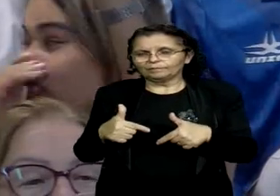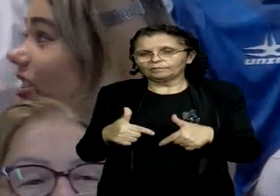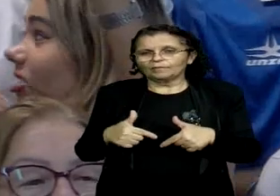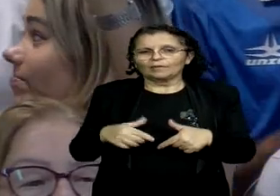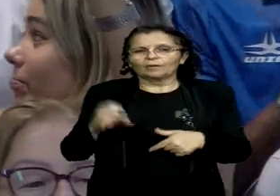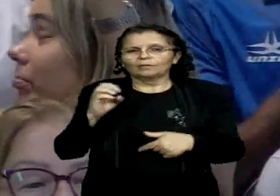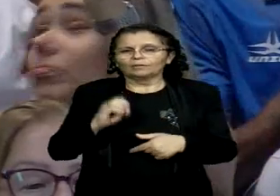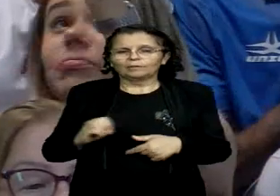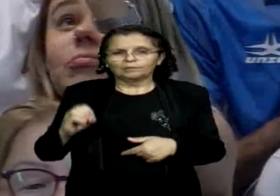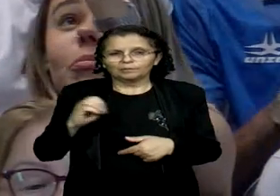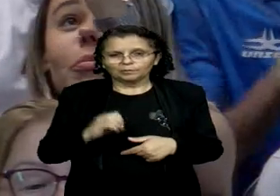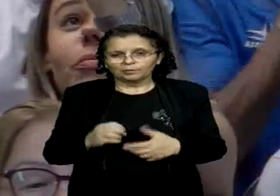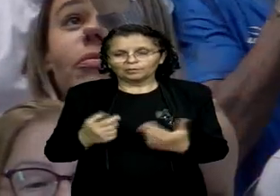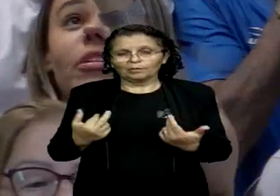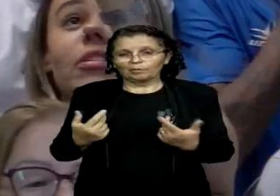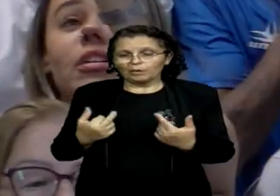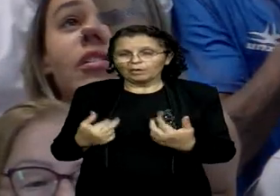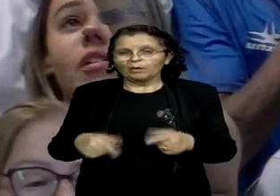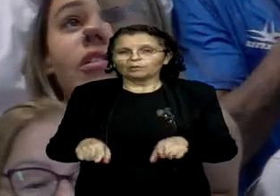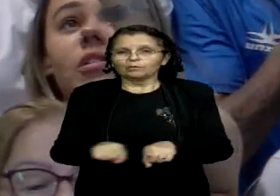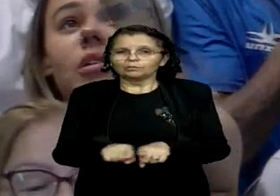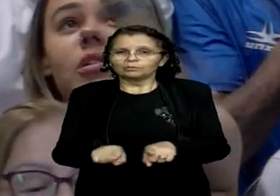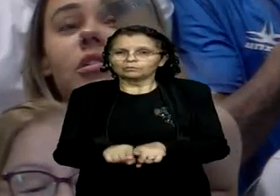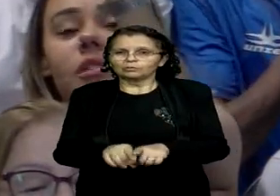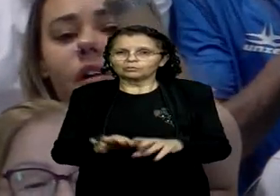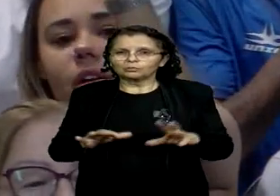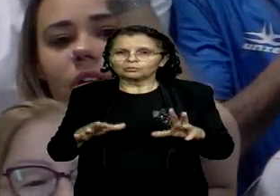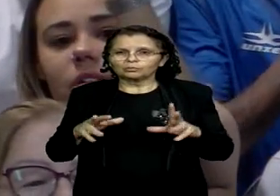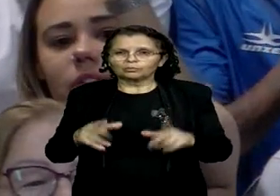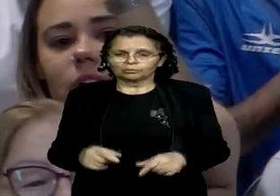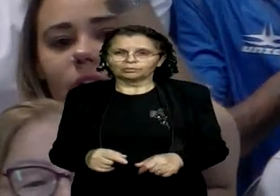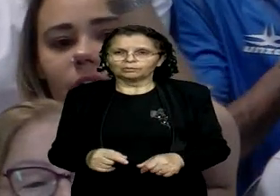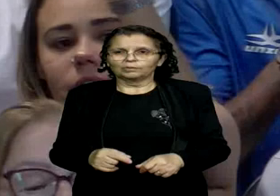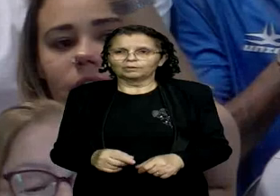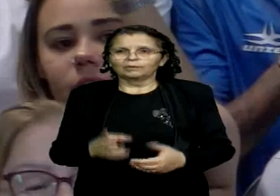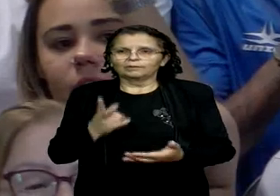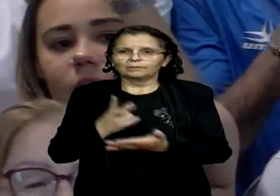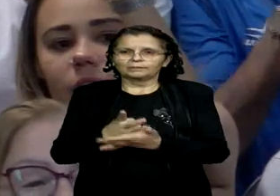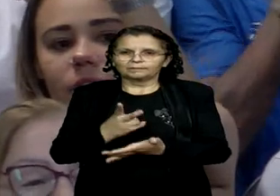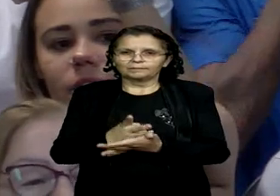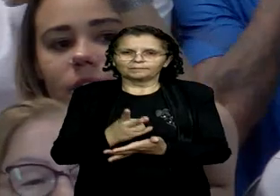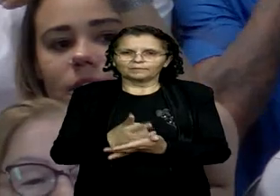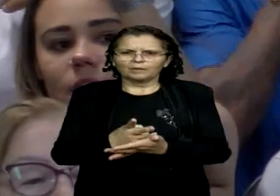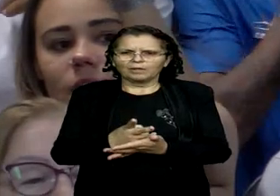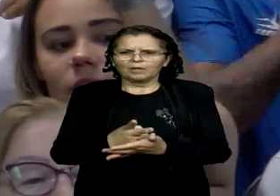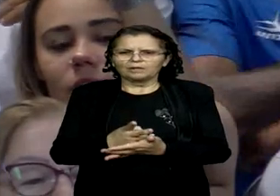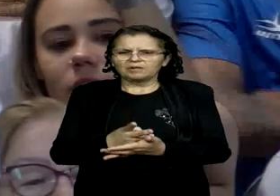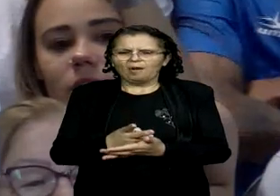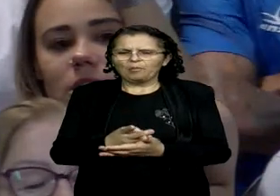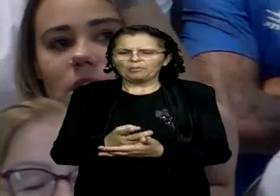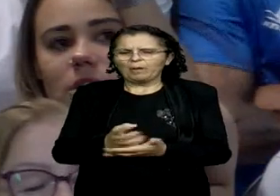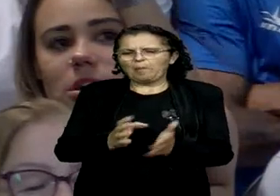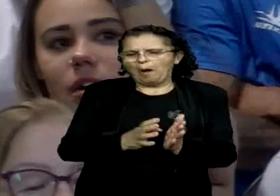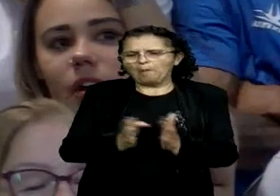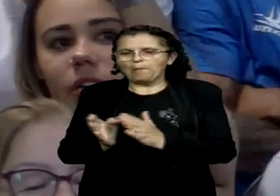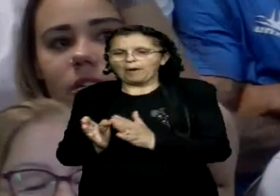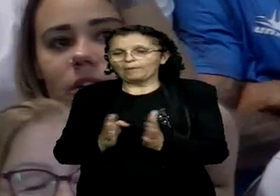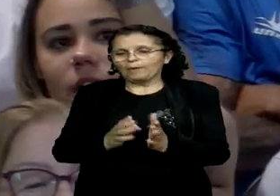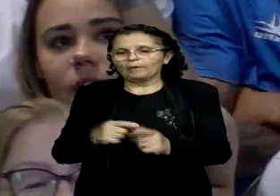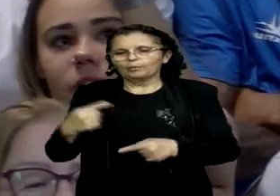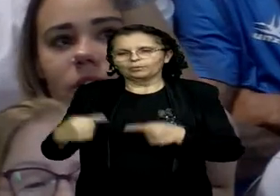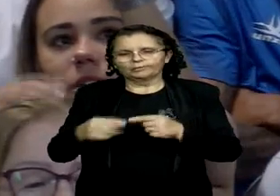cidadãos asquense, assim como também os agentes públicos, sem ideologia política,